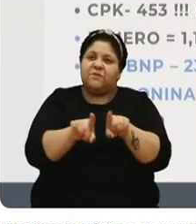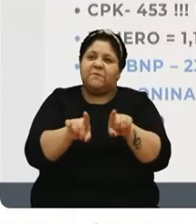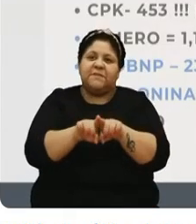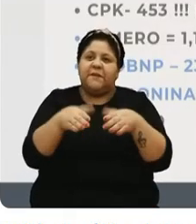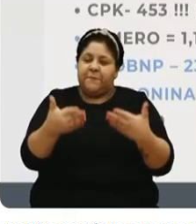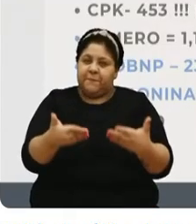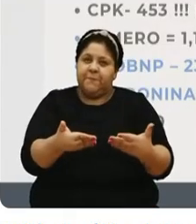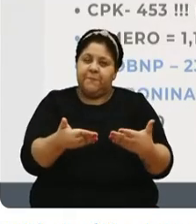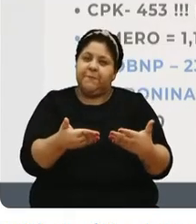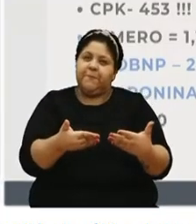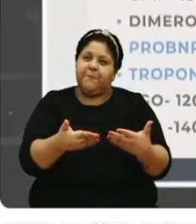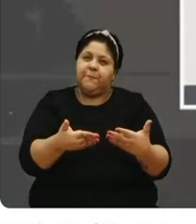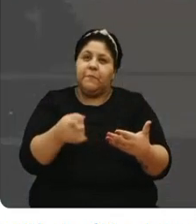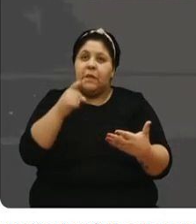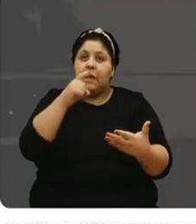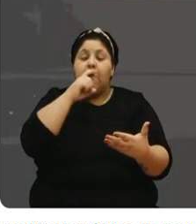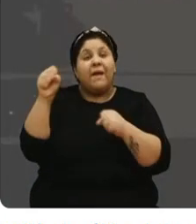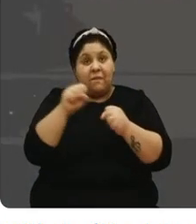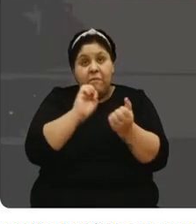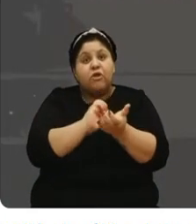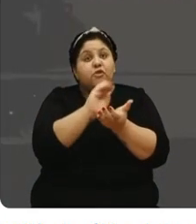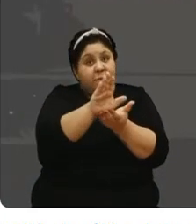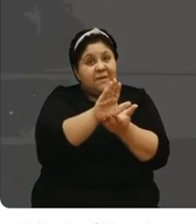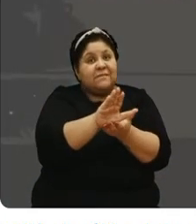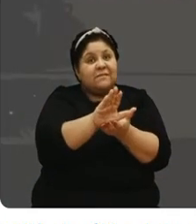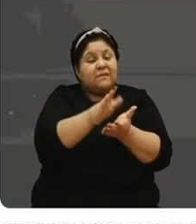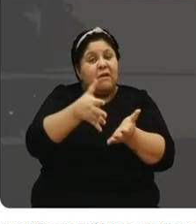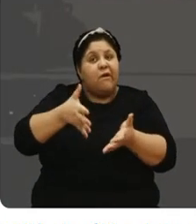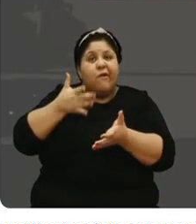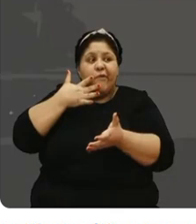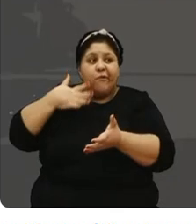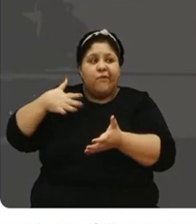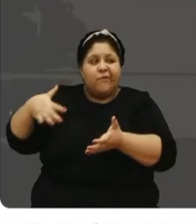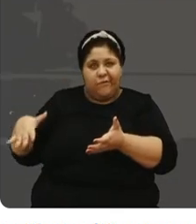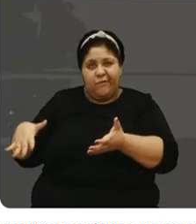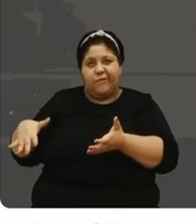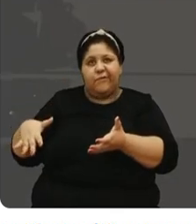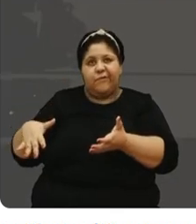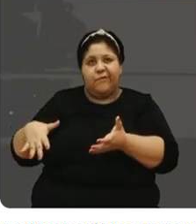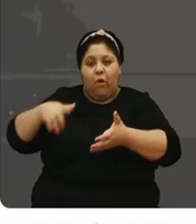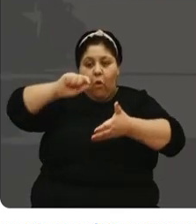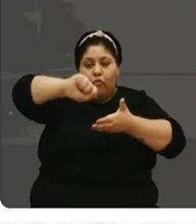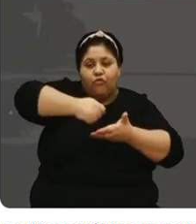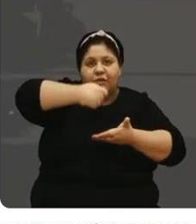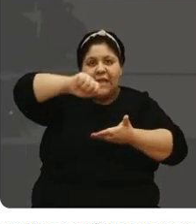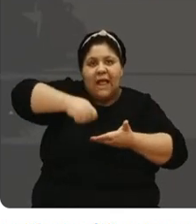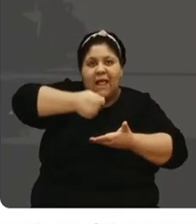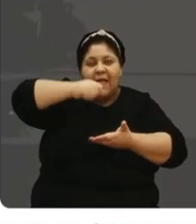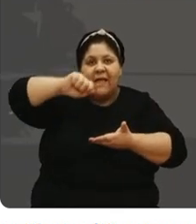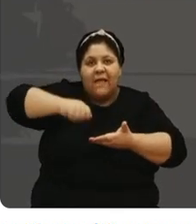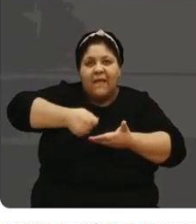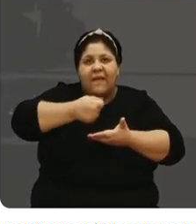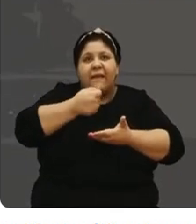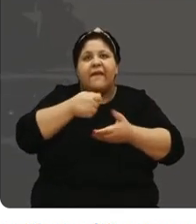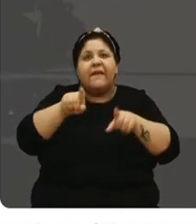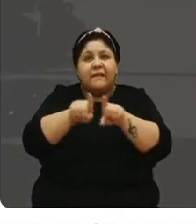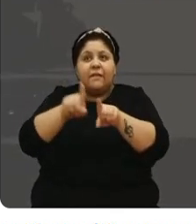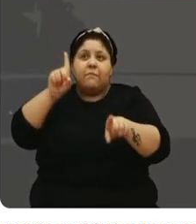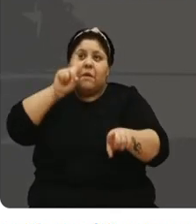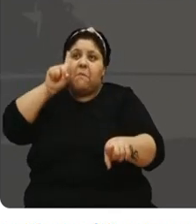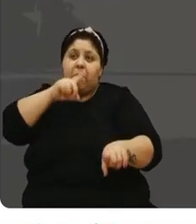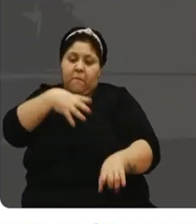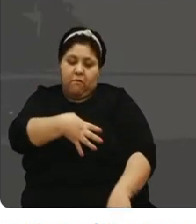que a Spike passa de talheres, pelo leite materno, para um outro